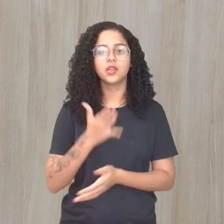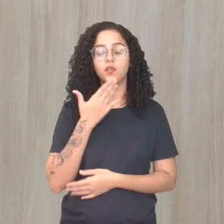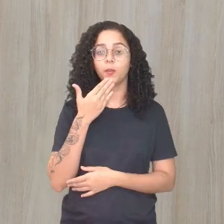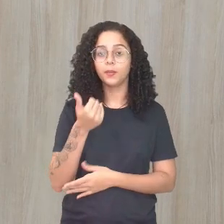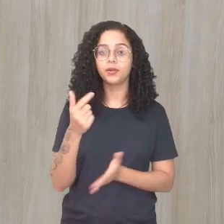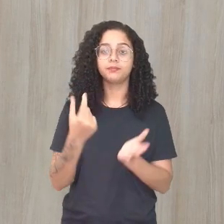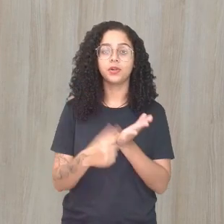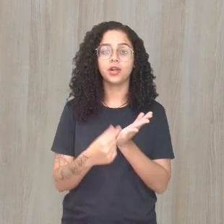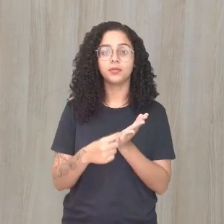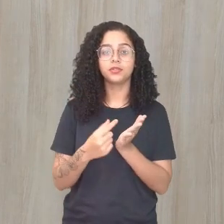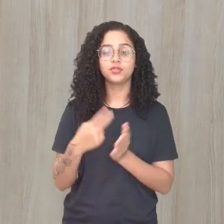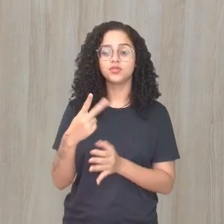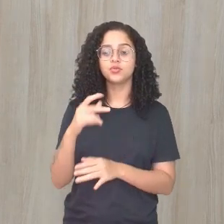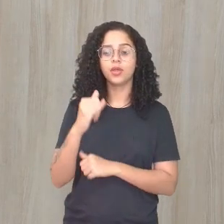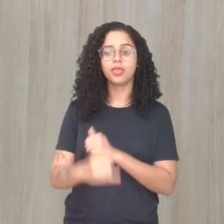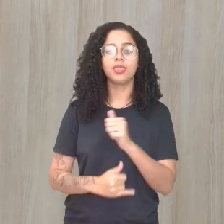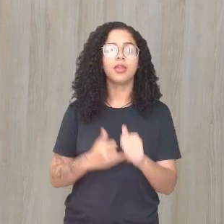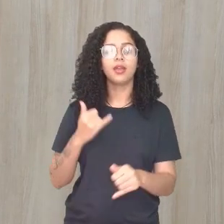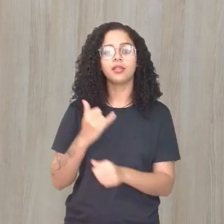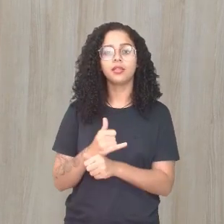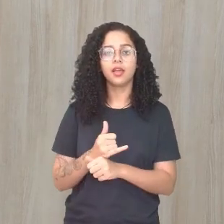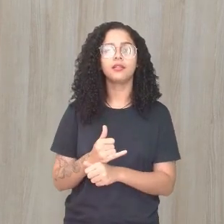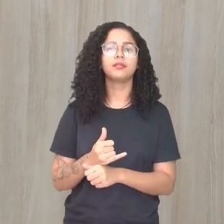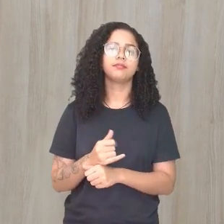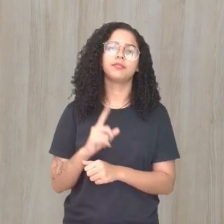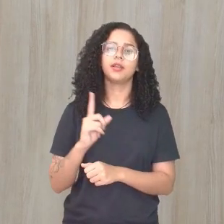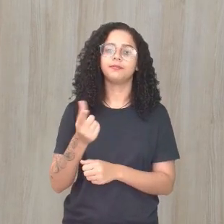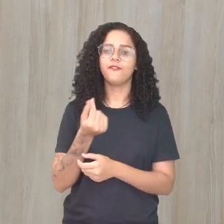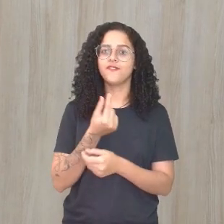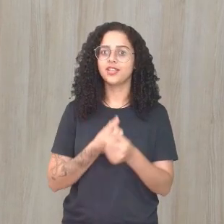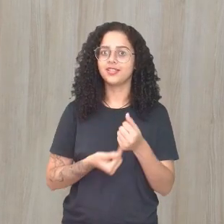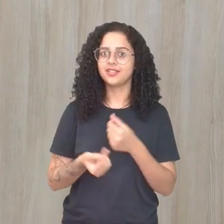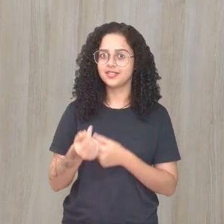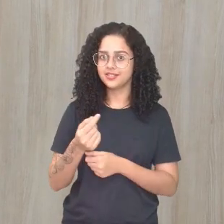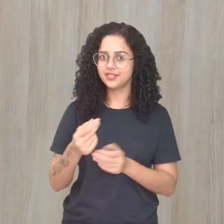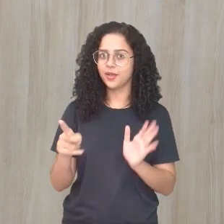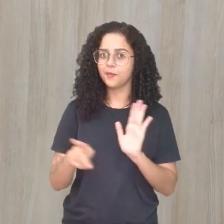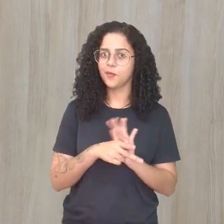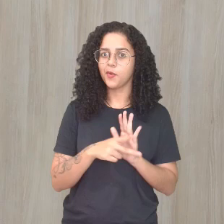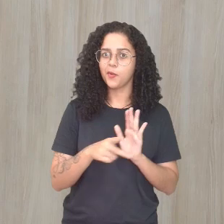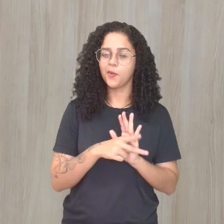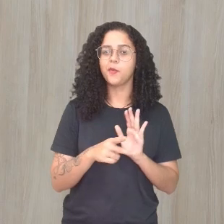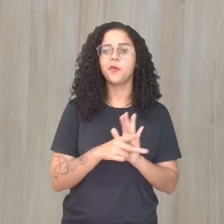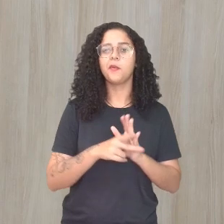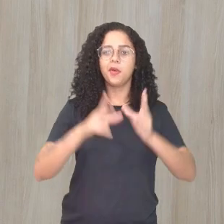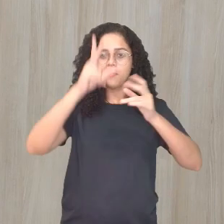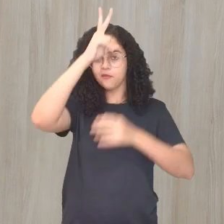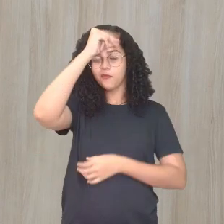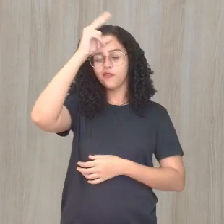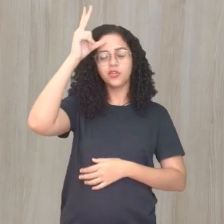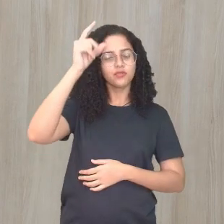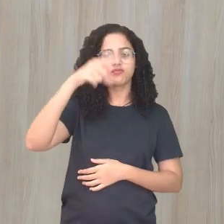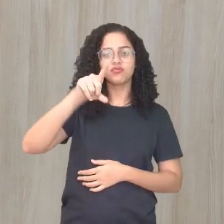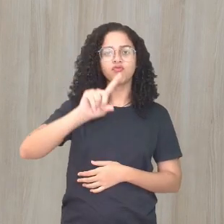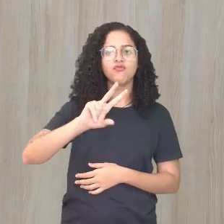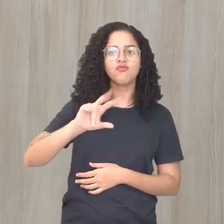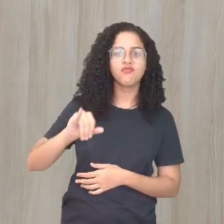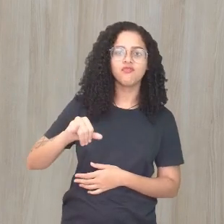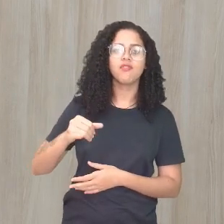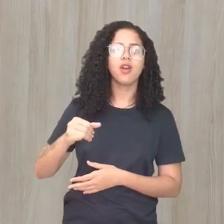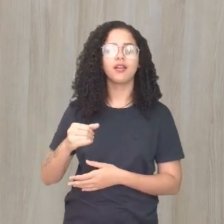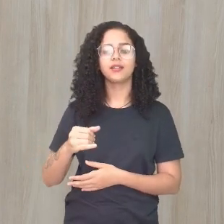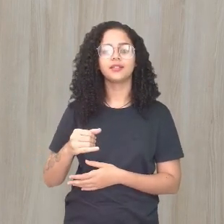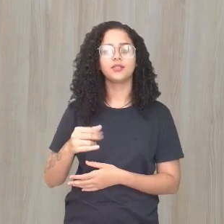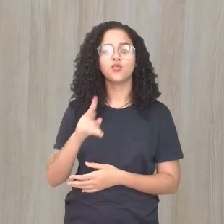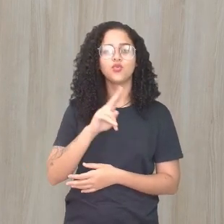pelo aplicativo, a sua internet aí, ela é financiada pela prefeitura e você não vai consumir do